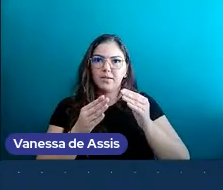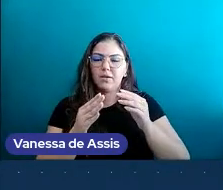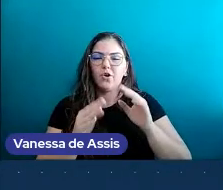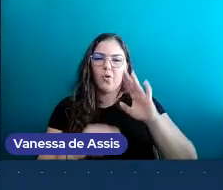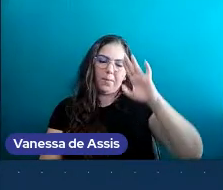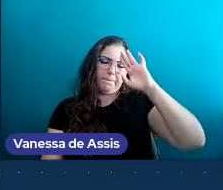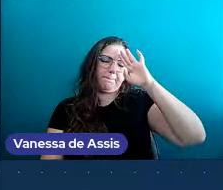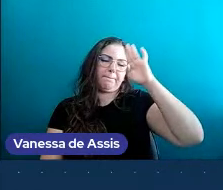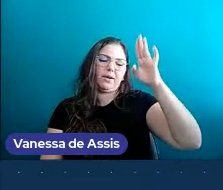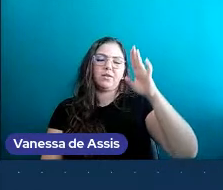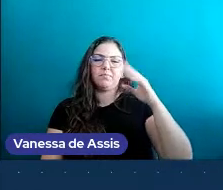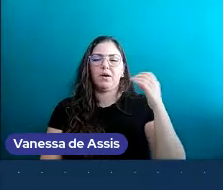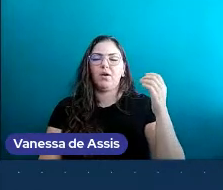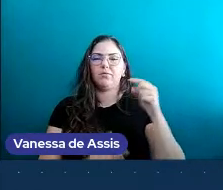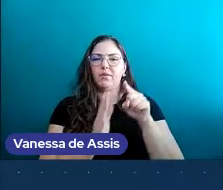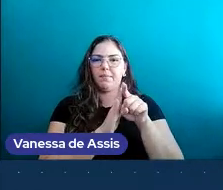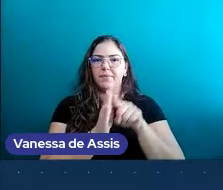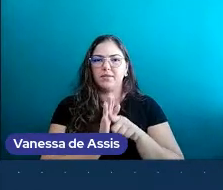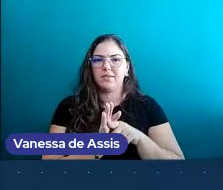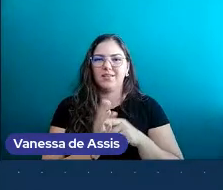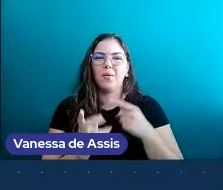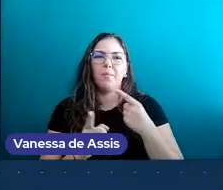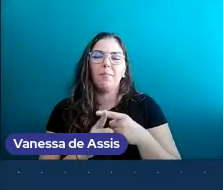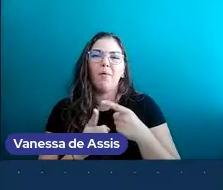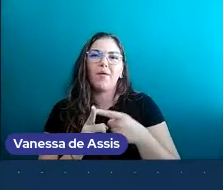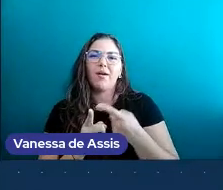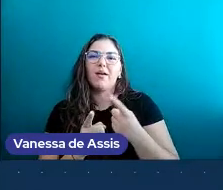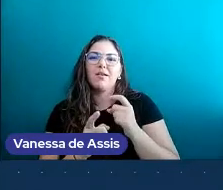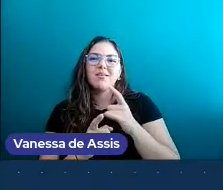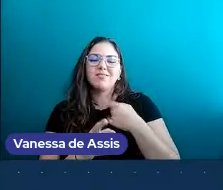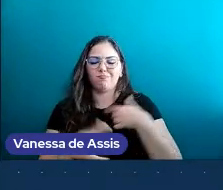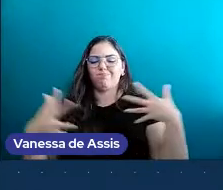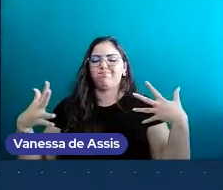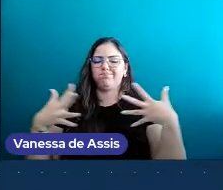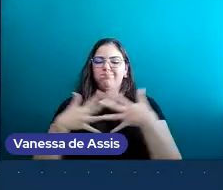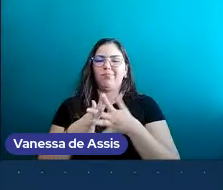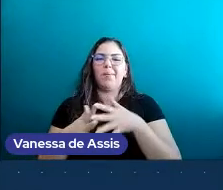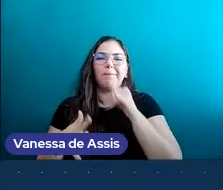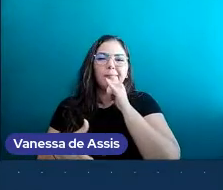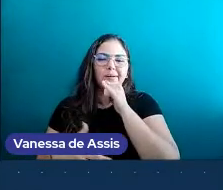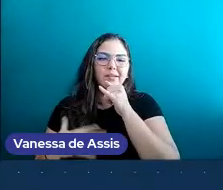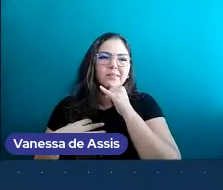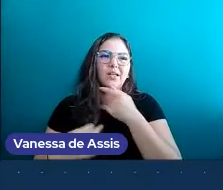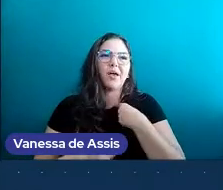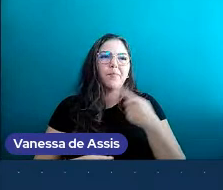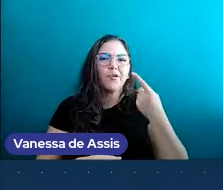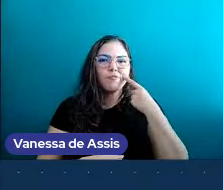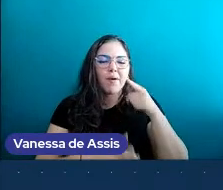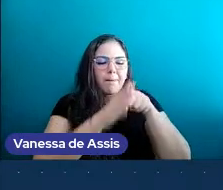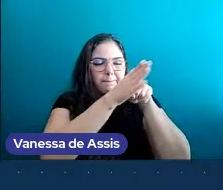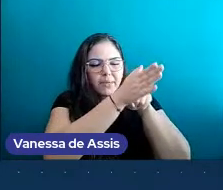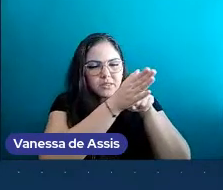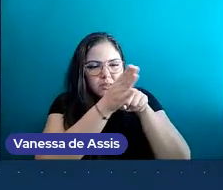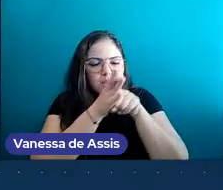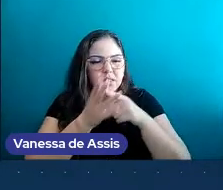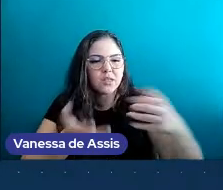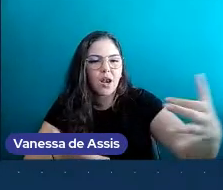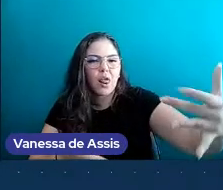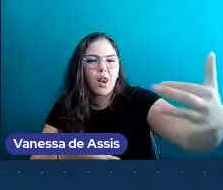expor na pesquisa aquilo que eu coletei, os dados, os resultados advindos dos participantes, e se torna